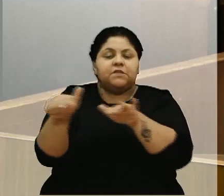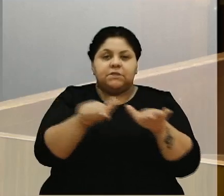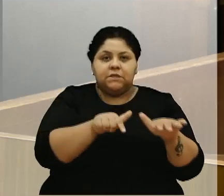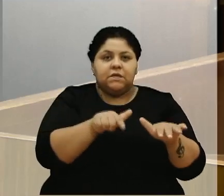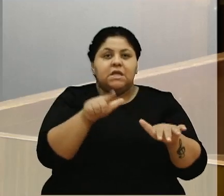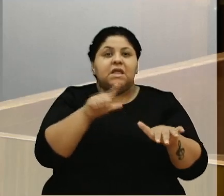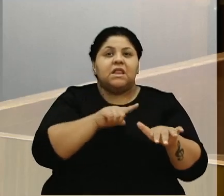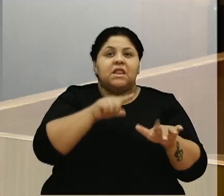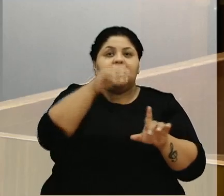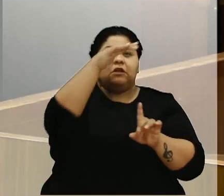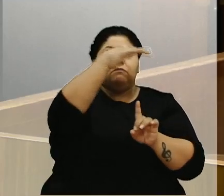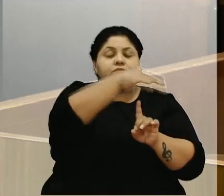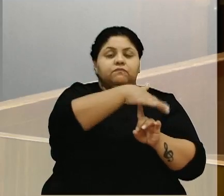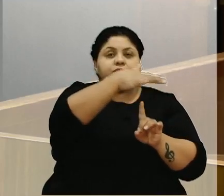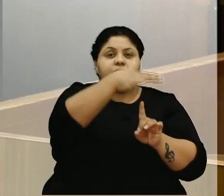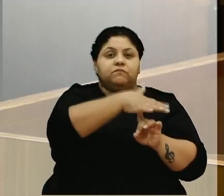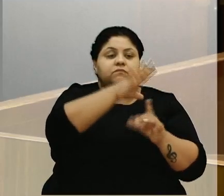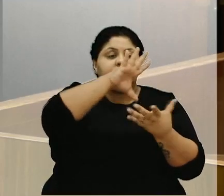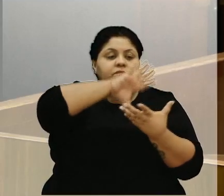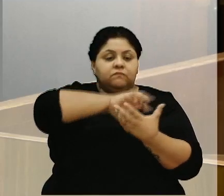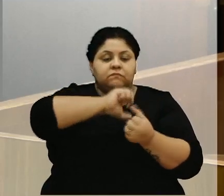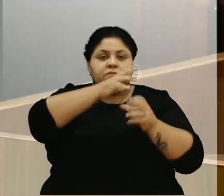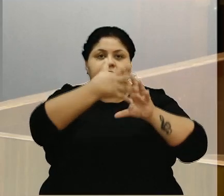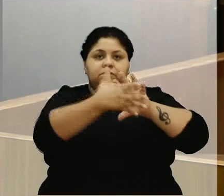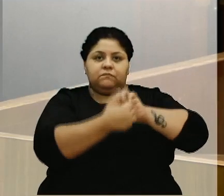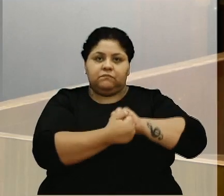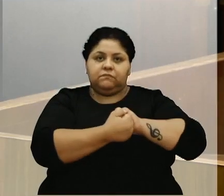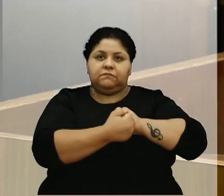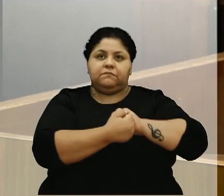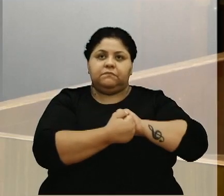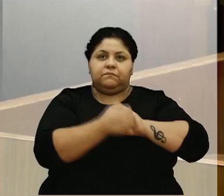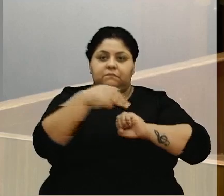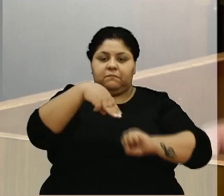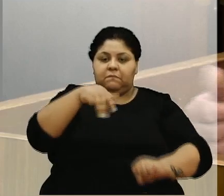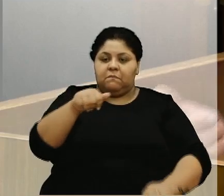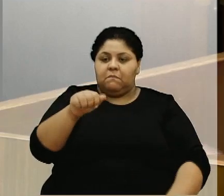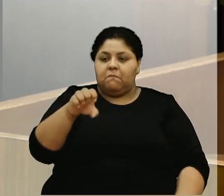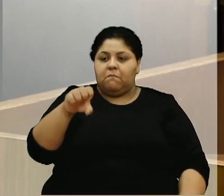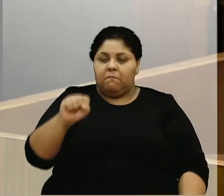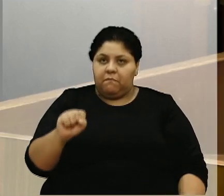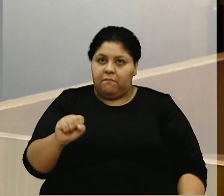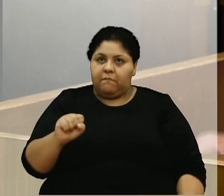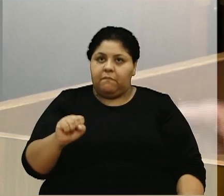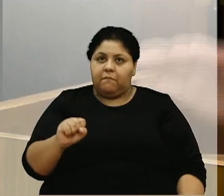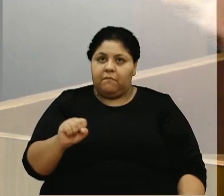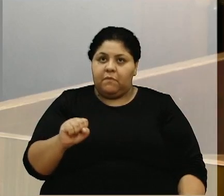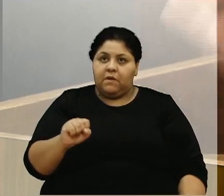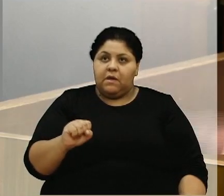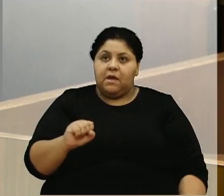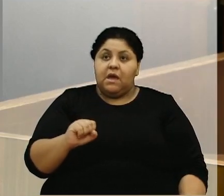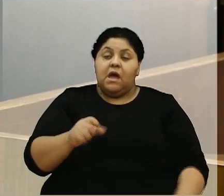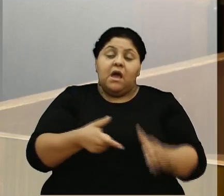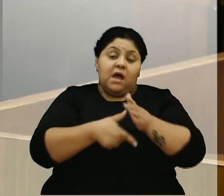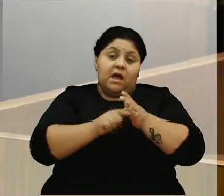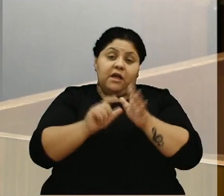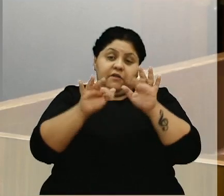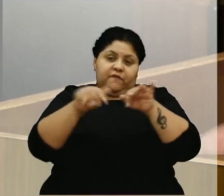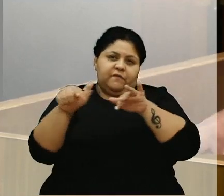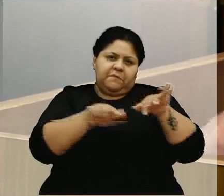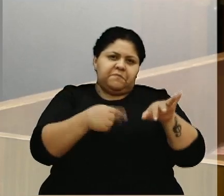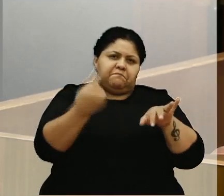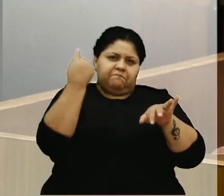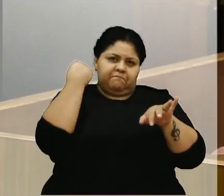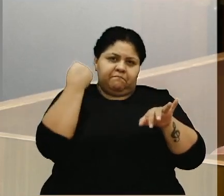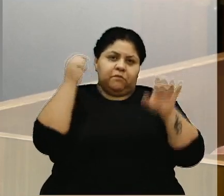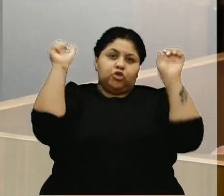a Feira de Artesanato da Maesa. Era para ser o final de semana passado, choveu, mas